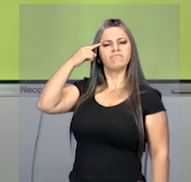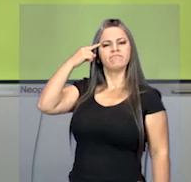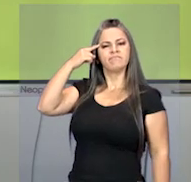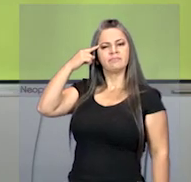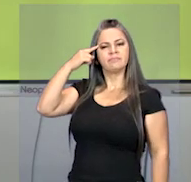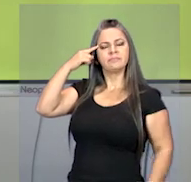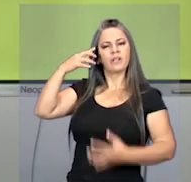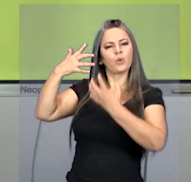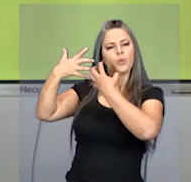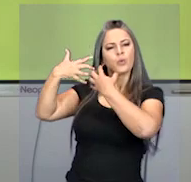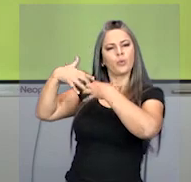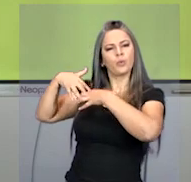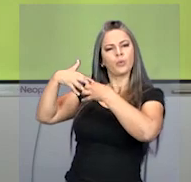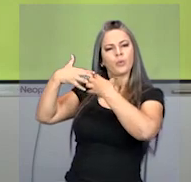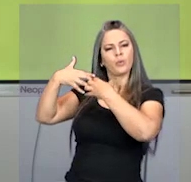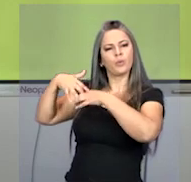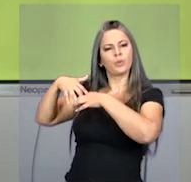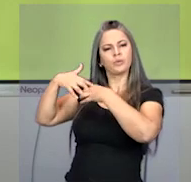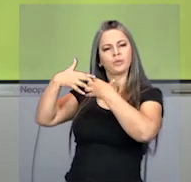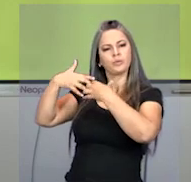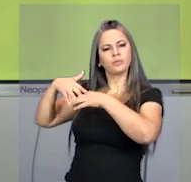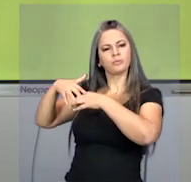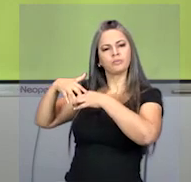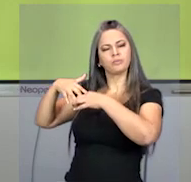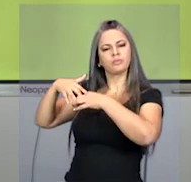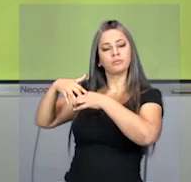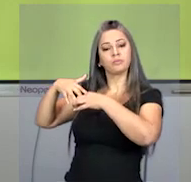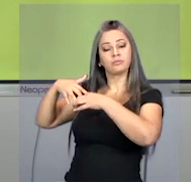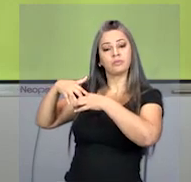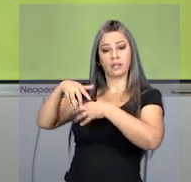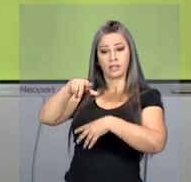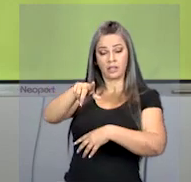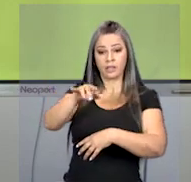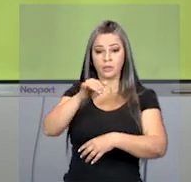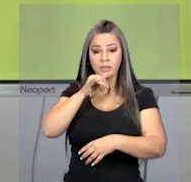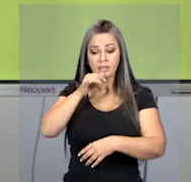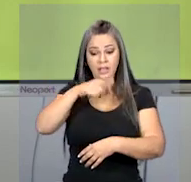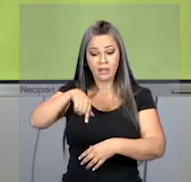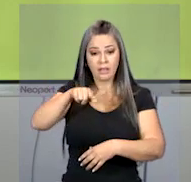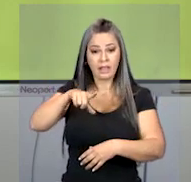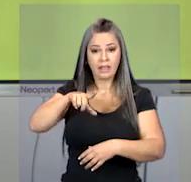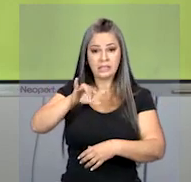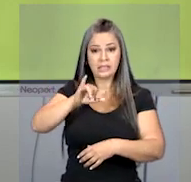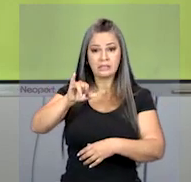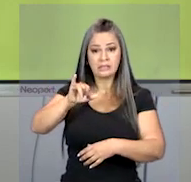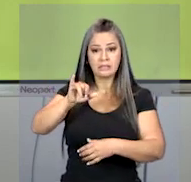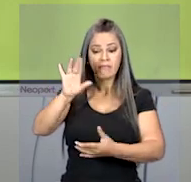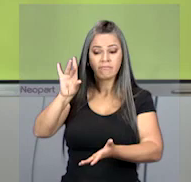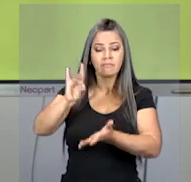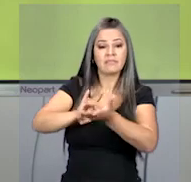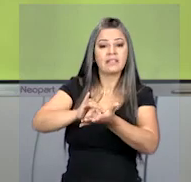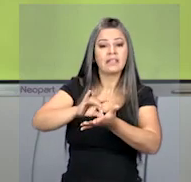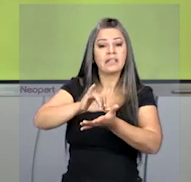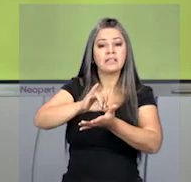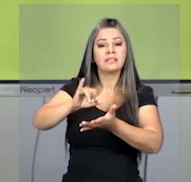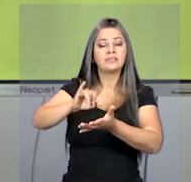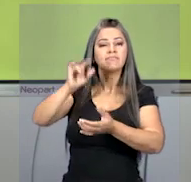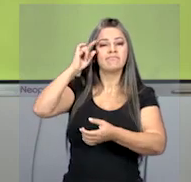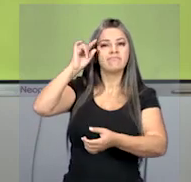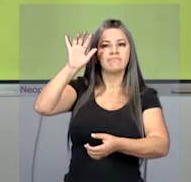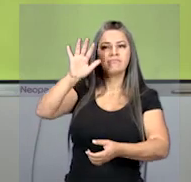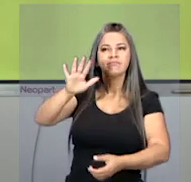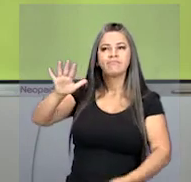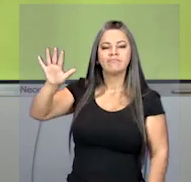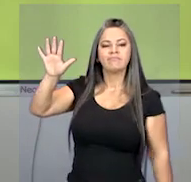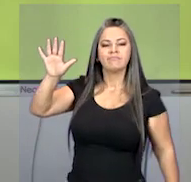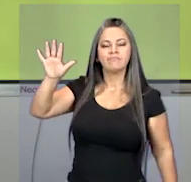falar sobre oralidade. Nada é humano se não aspirar ao imaginário. Imagine vocês